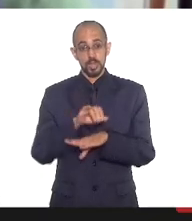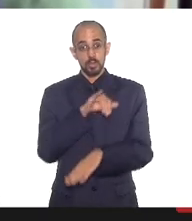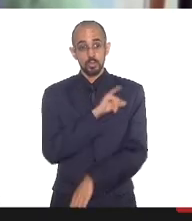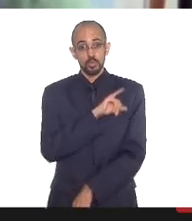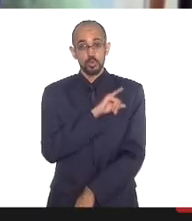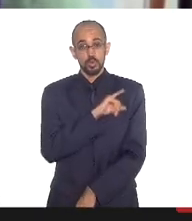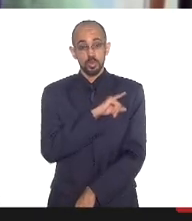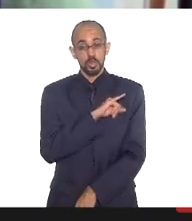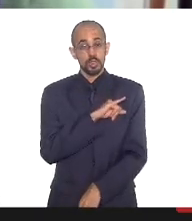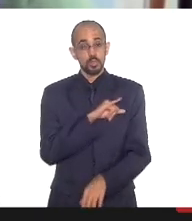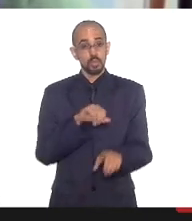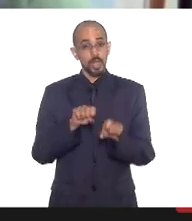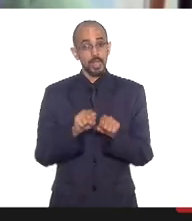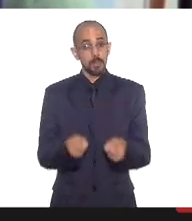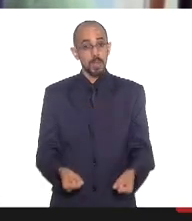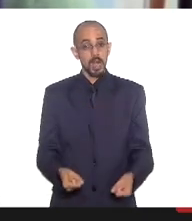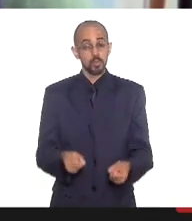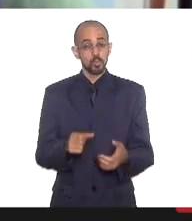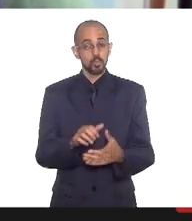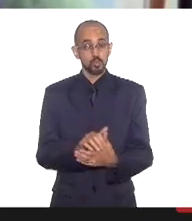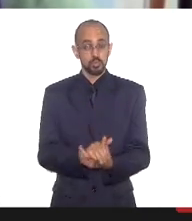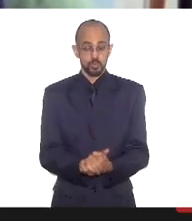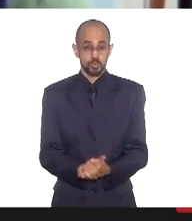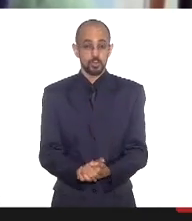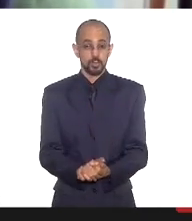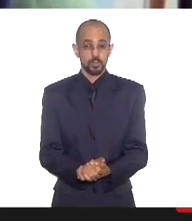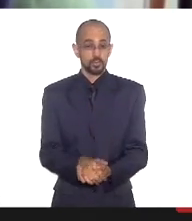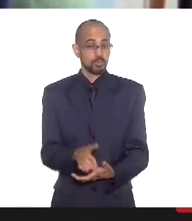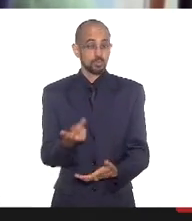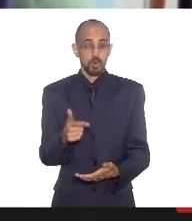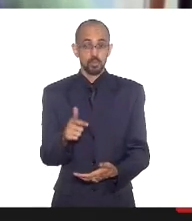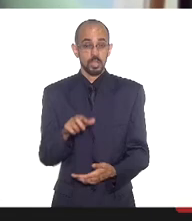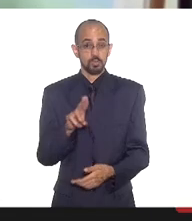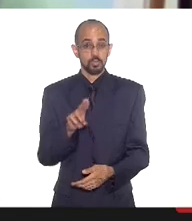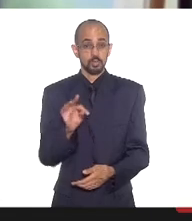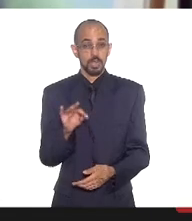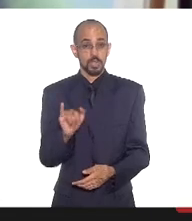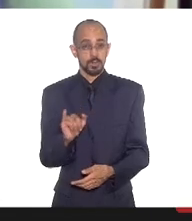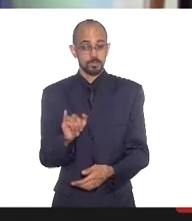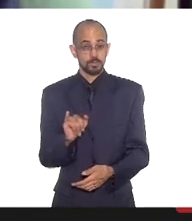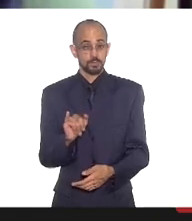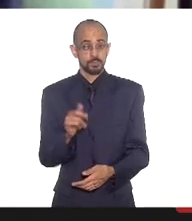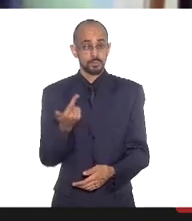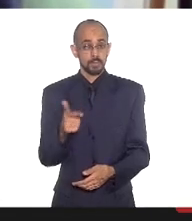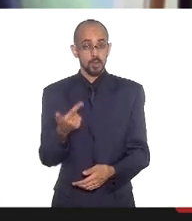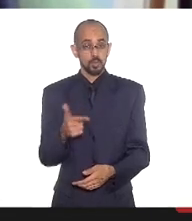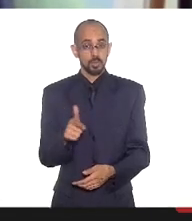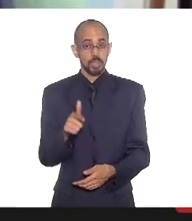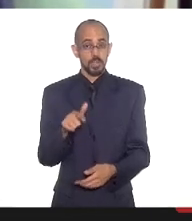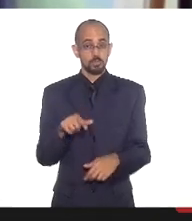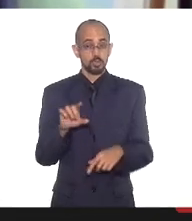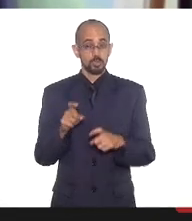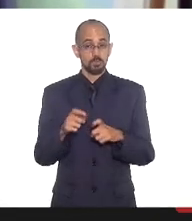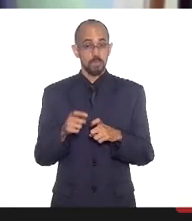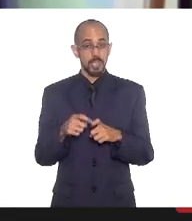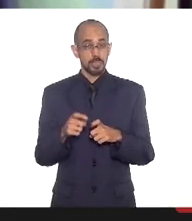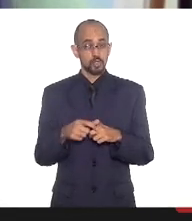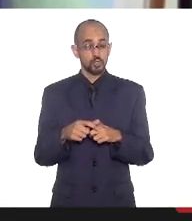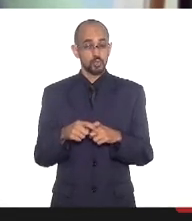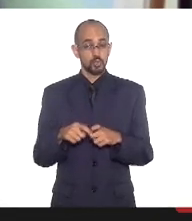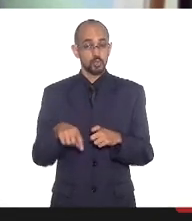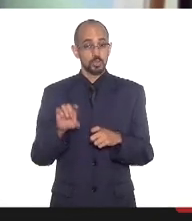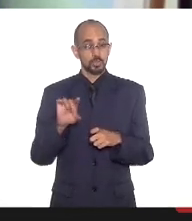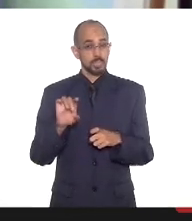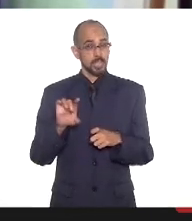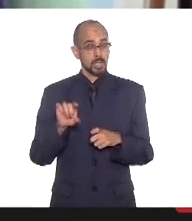completamente desmontado nós não temos terapia intensiva nós não temos especialistas em terapia intensiva